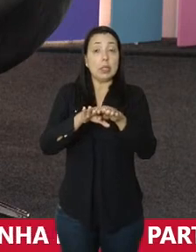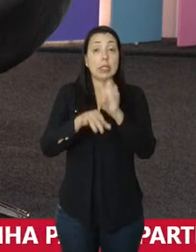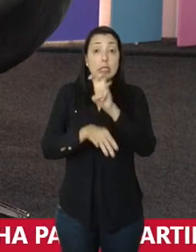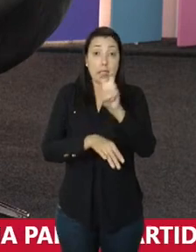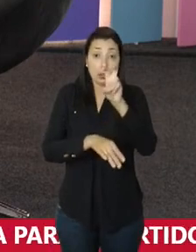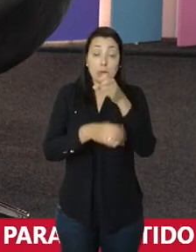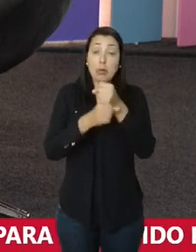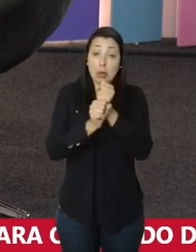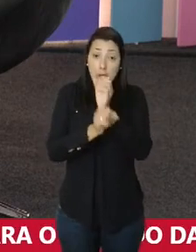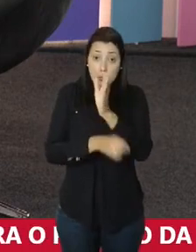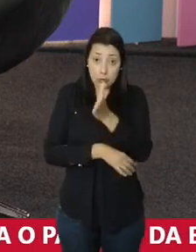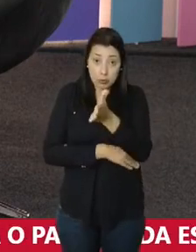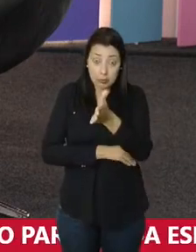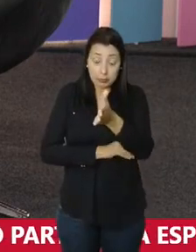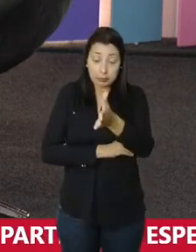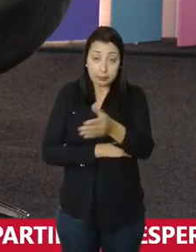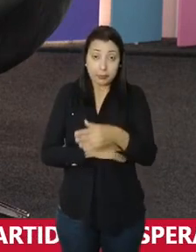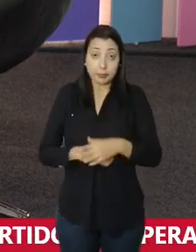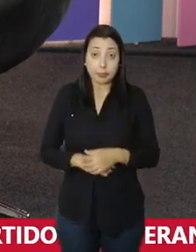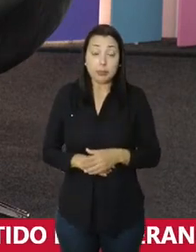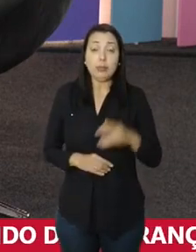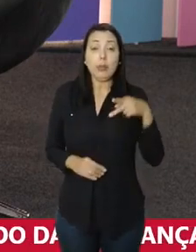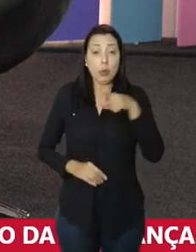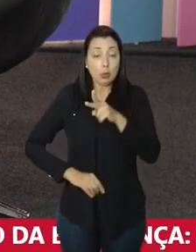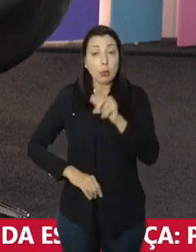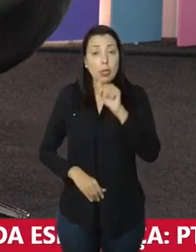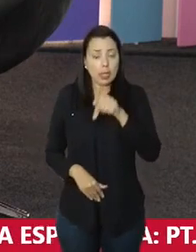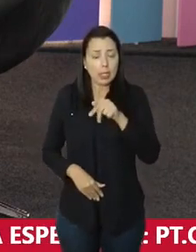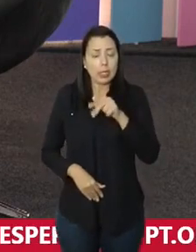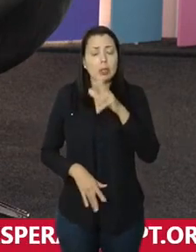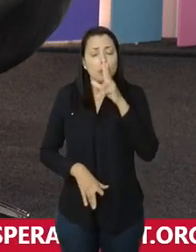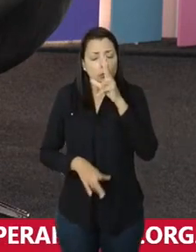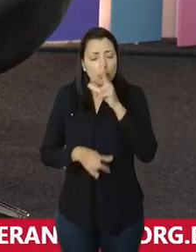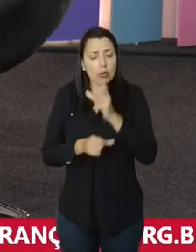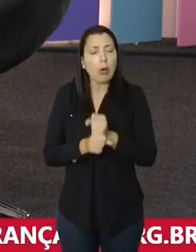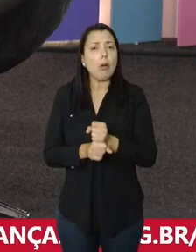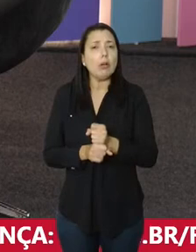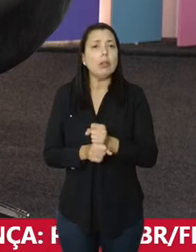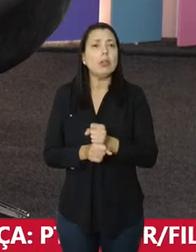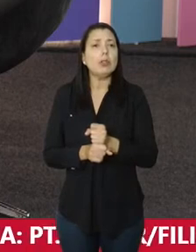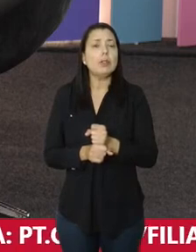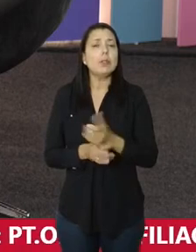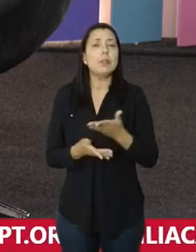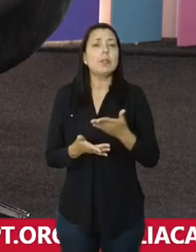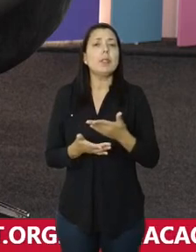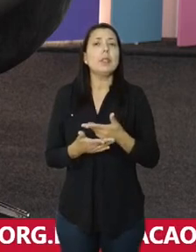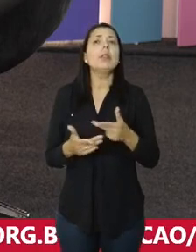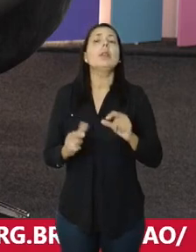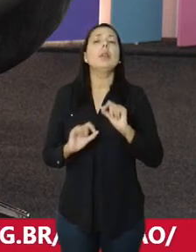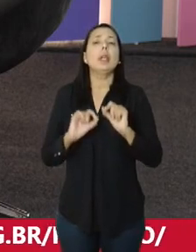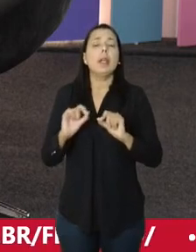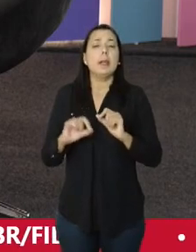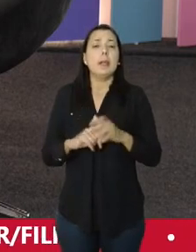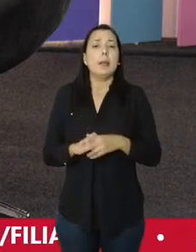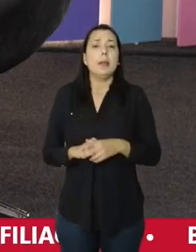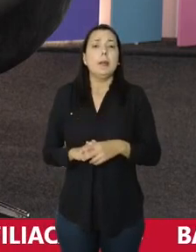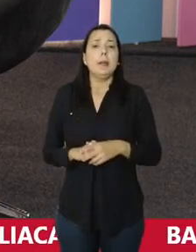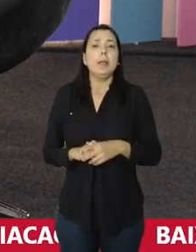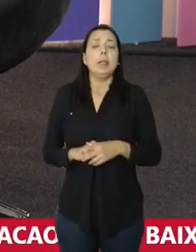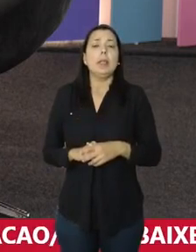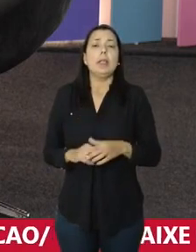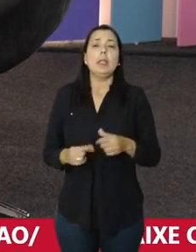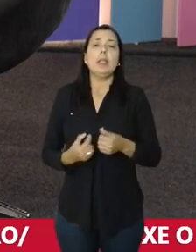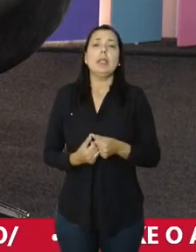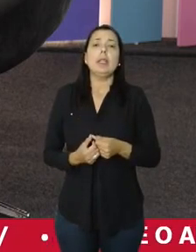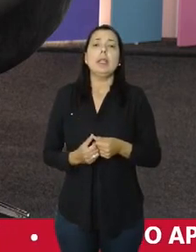5 anos, continuamos aqui firmes, na trincheira em